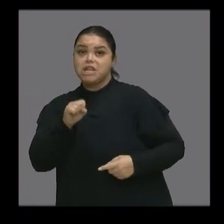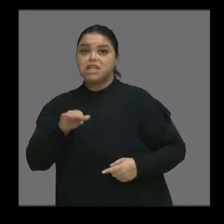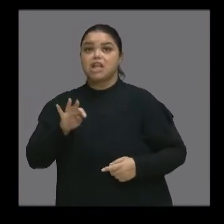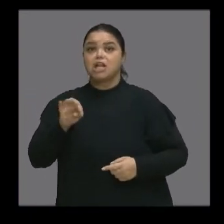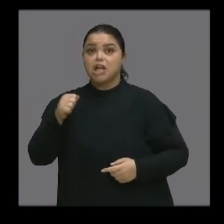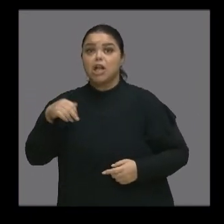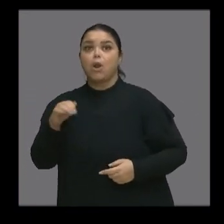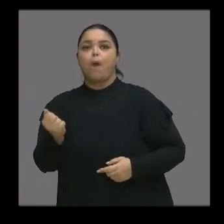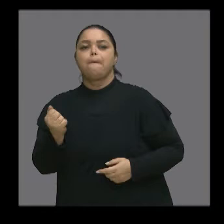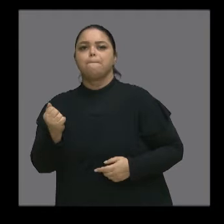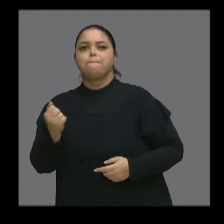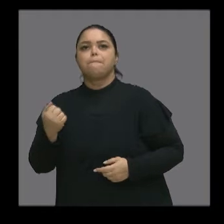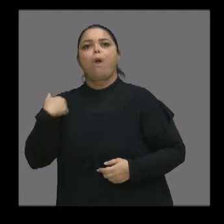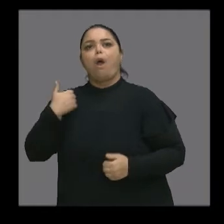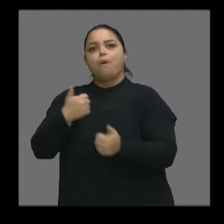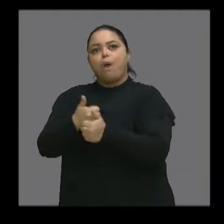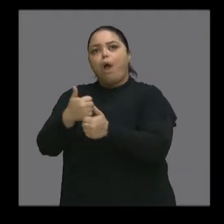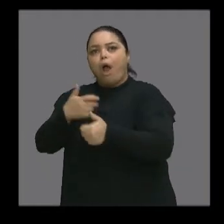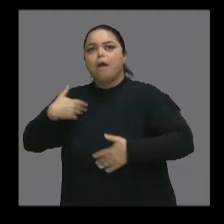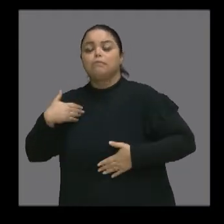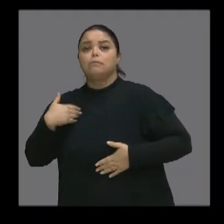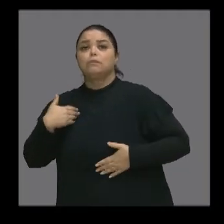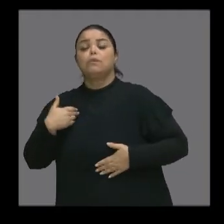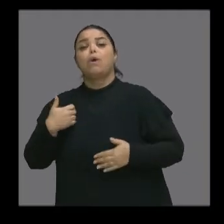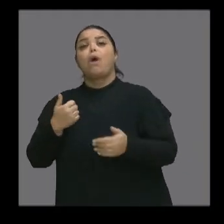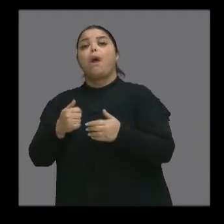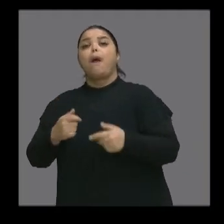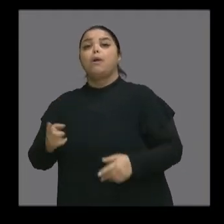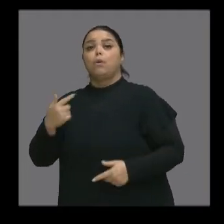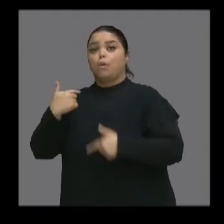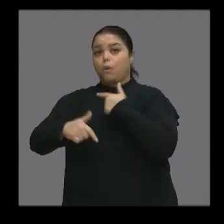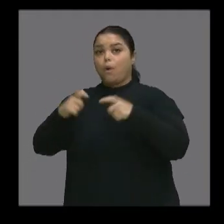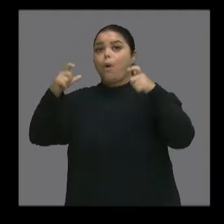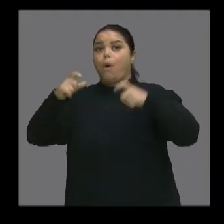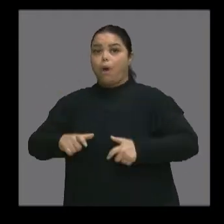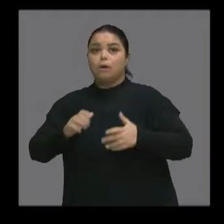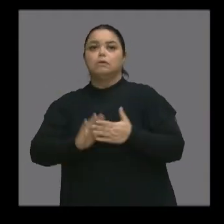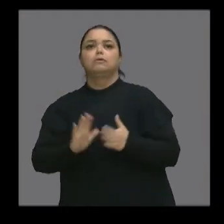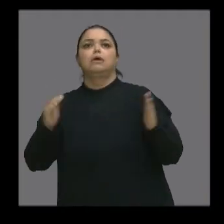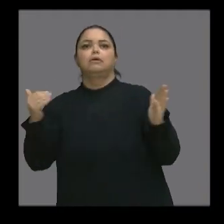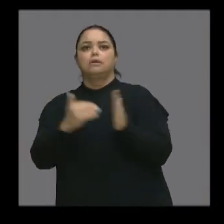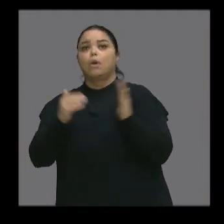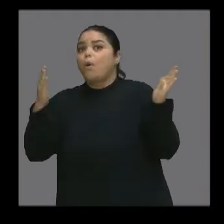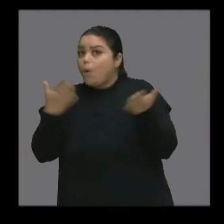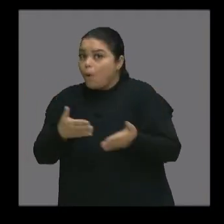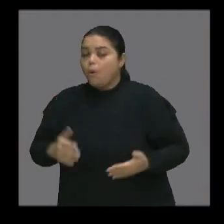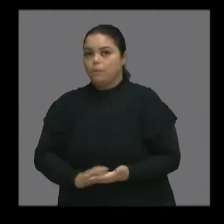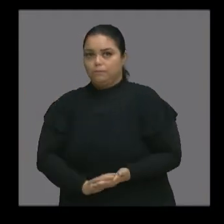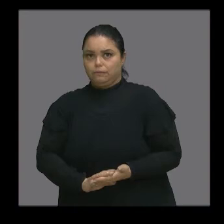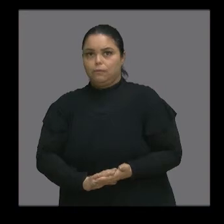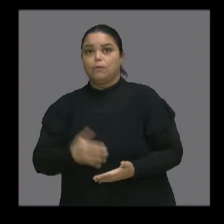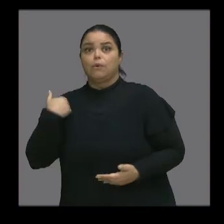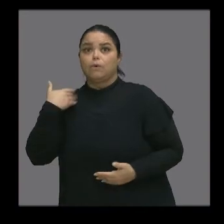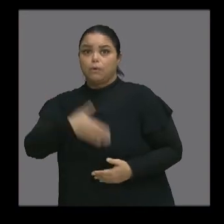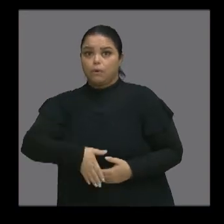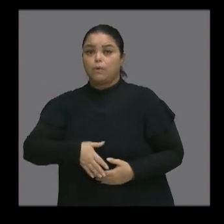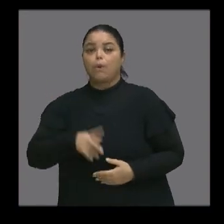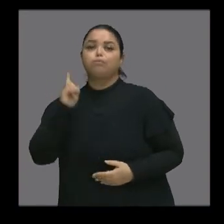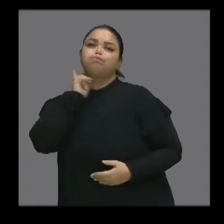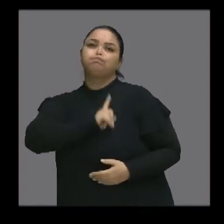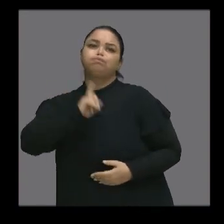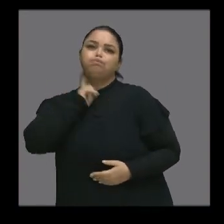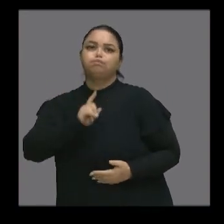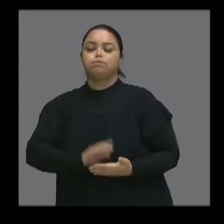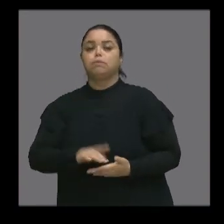optei por ficar mais próximo aqui do local de trabalho, onde eu resido até hoje. Então, quando eu vim de Minas